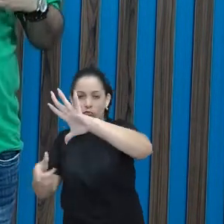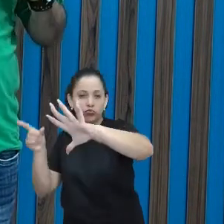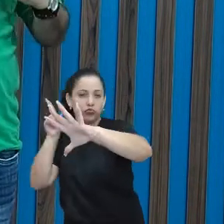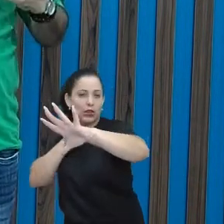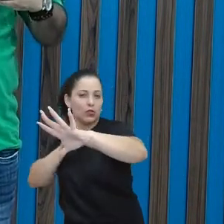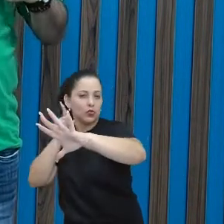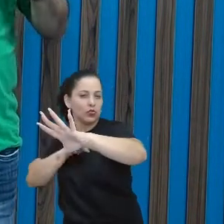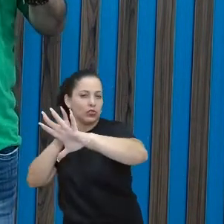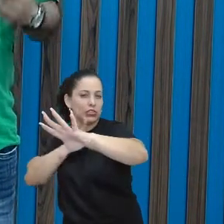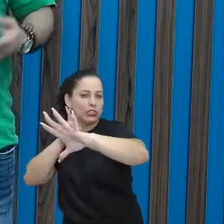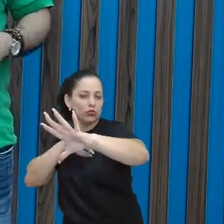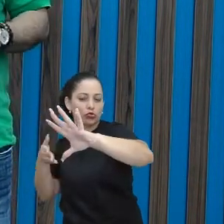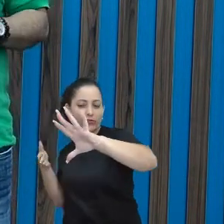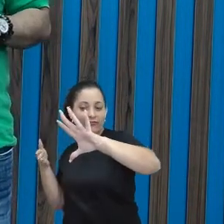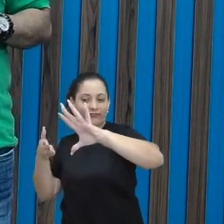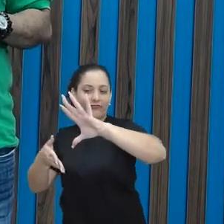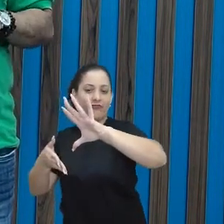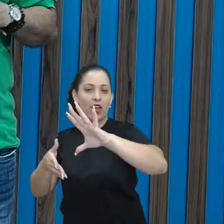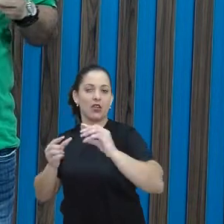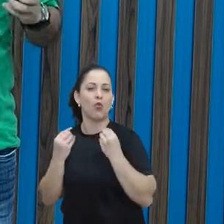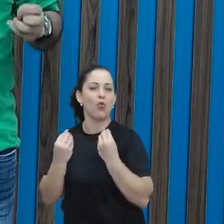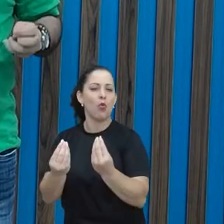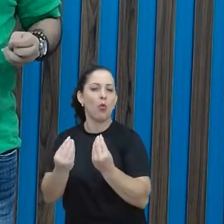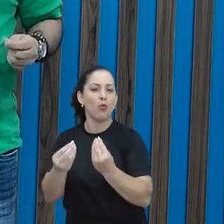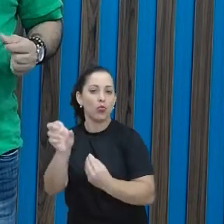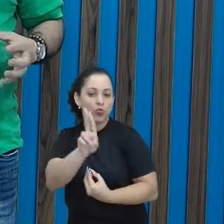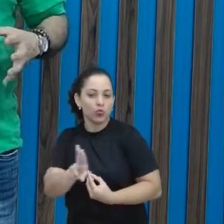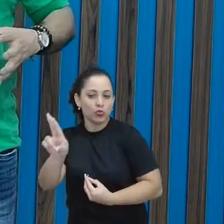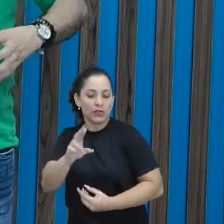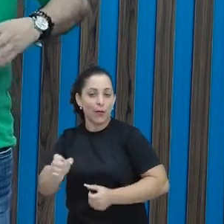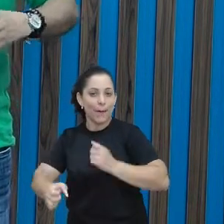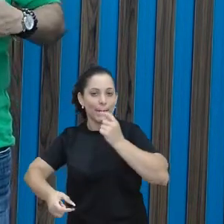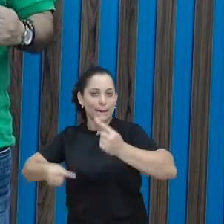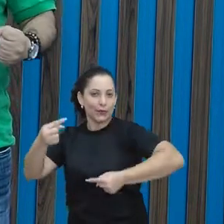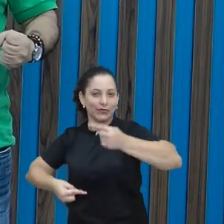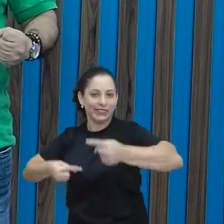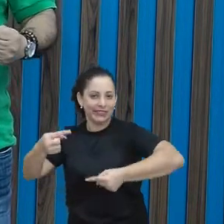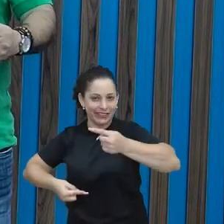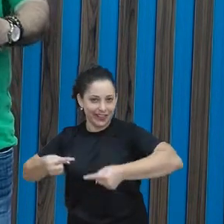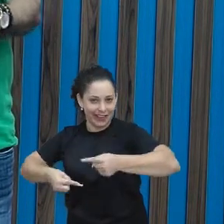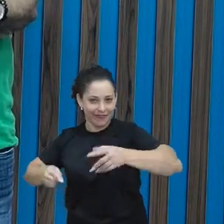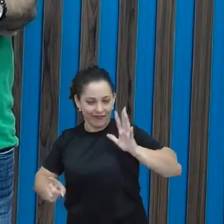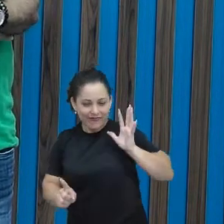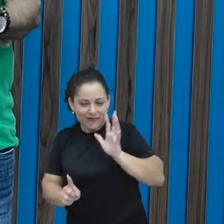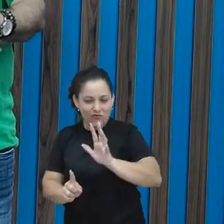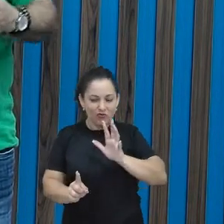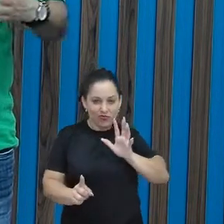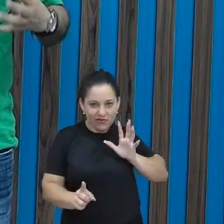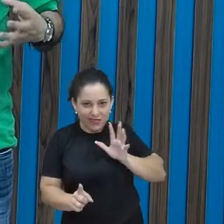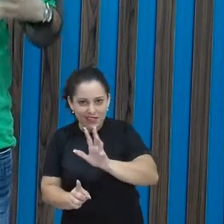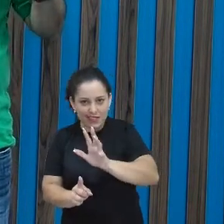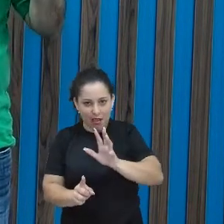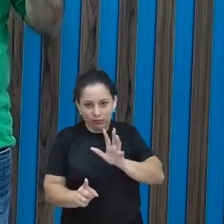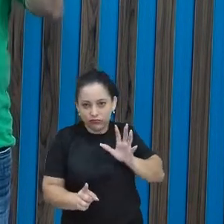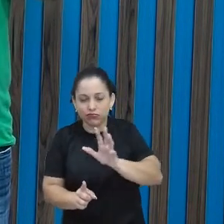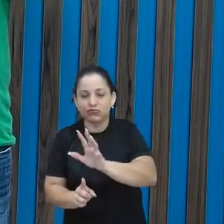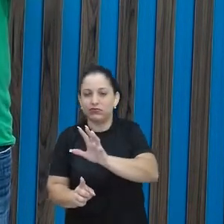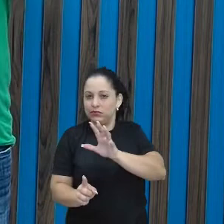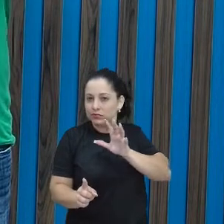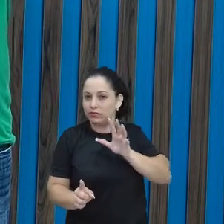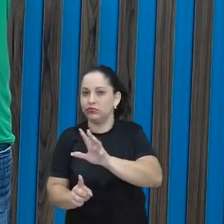vai se utilizar de uma política ideológica, né, tentando o quê?